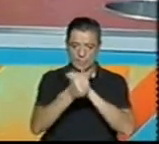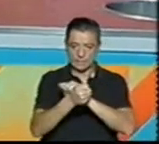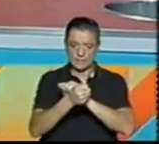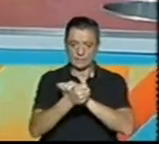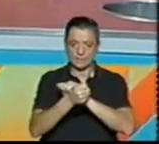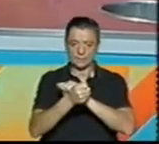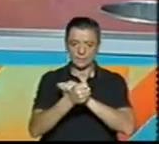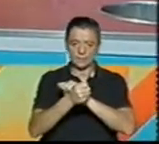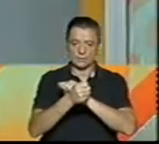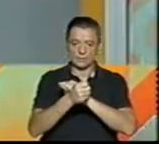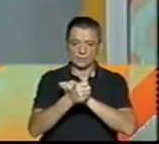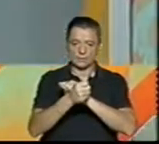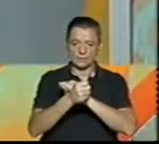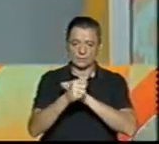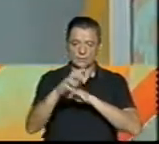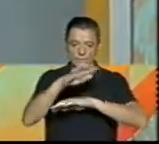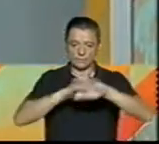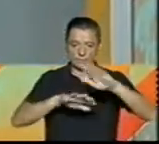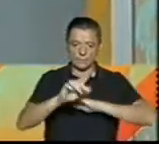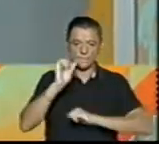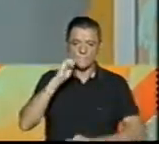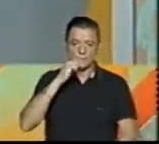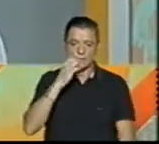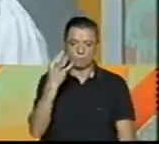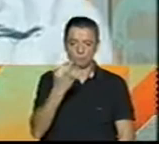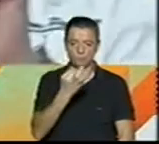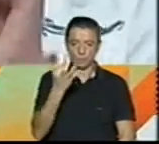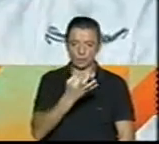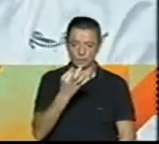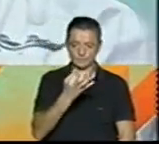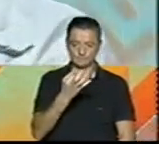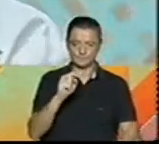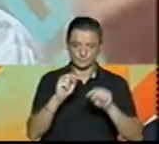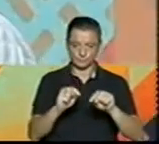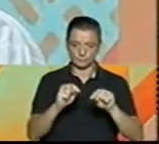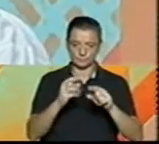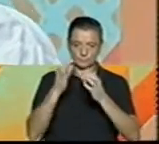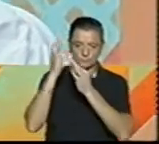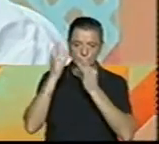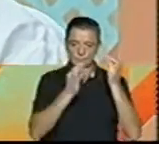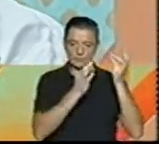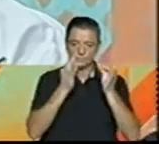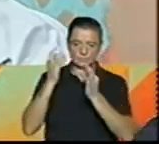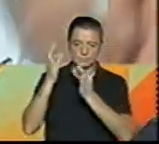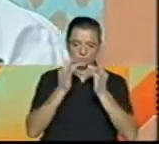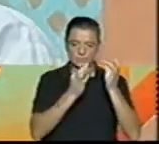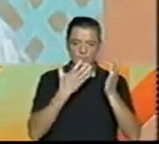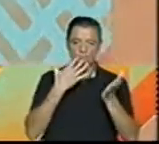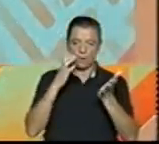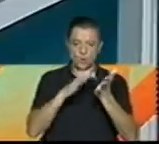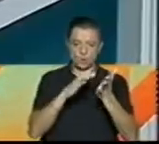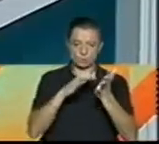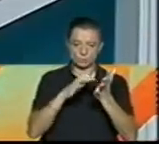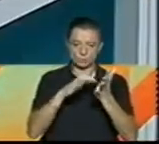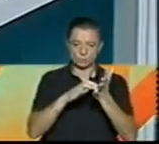para fazer algumas combinações com o vinho do Porto. Paulinha, para percebermos como é que a sardinha é introduzida neste arroz,